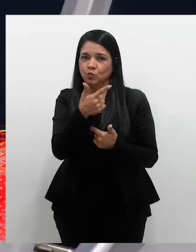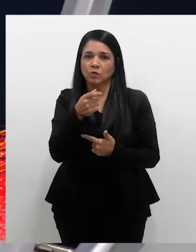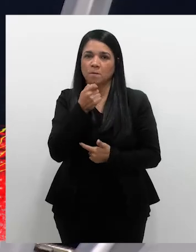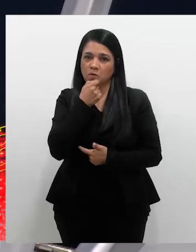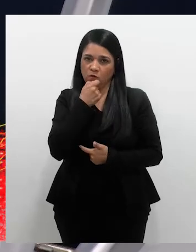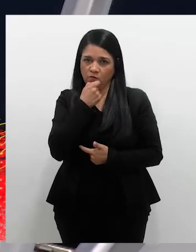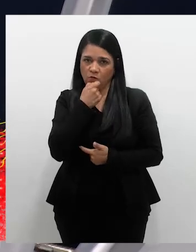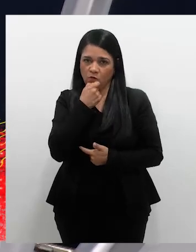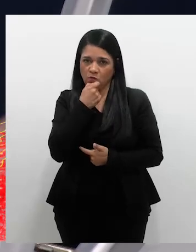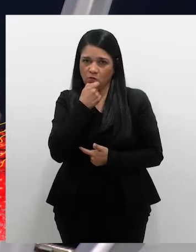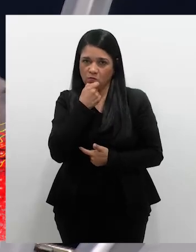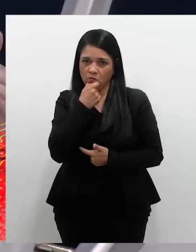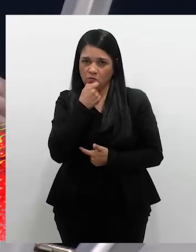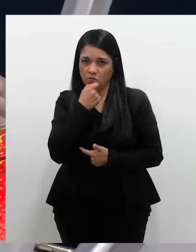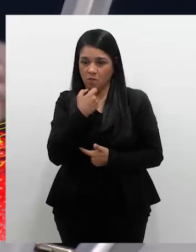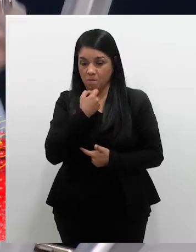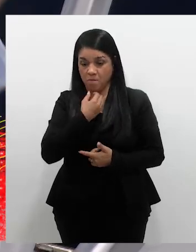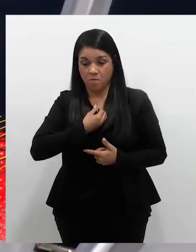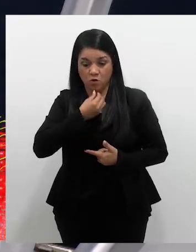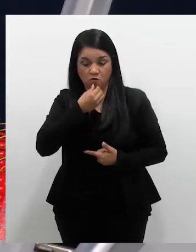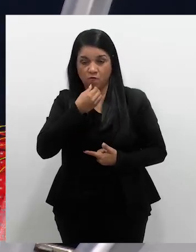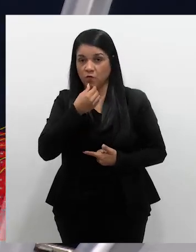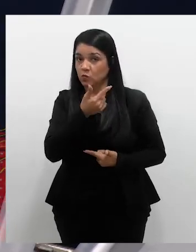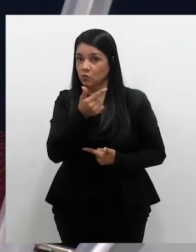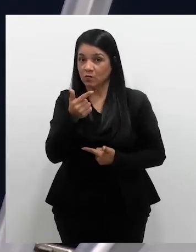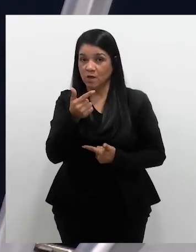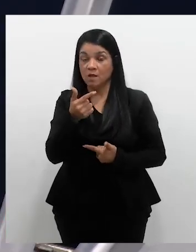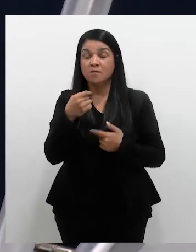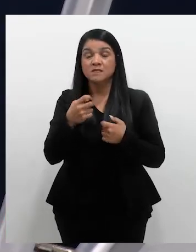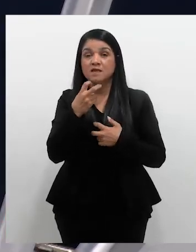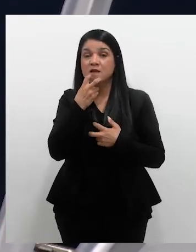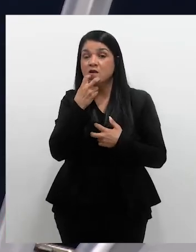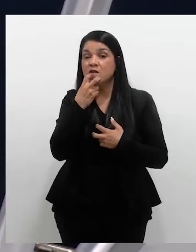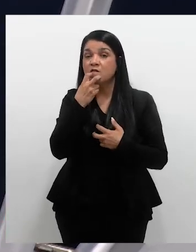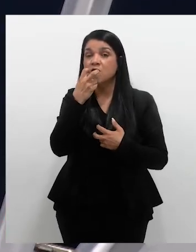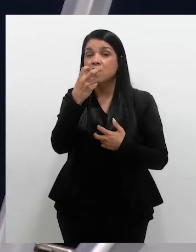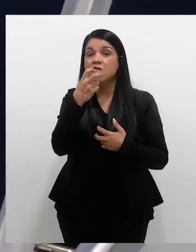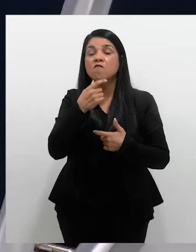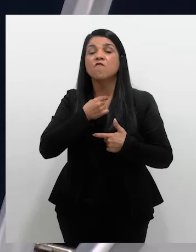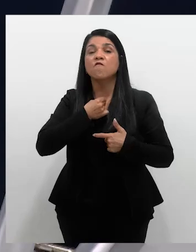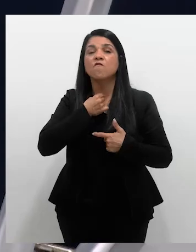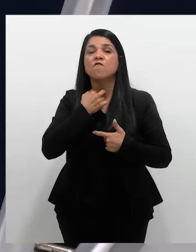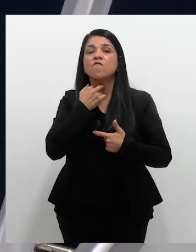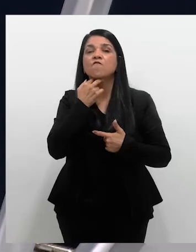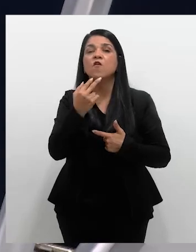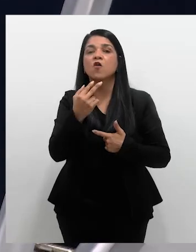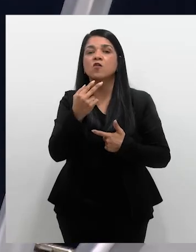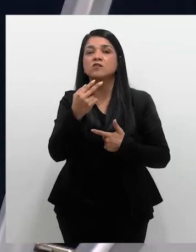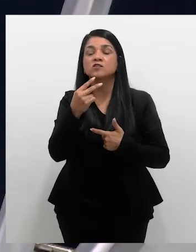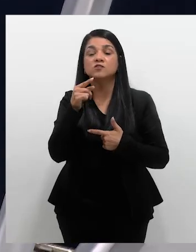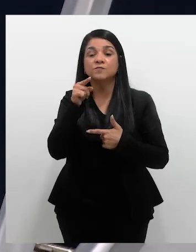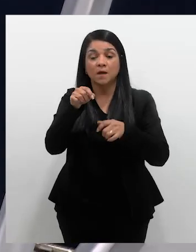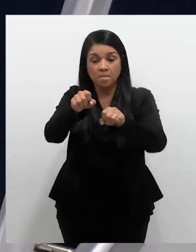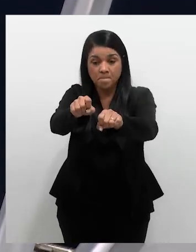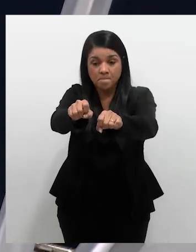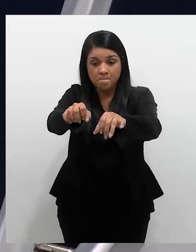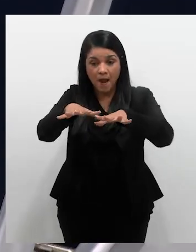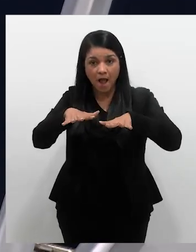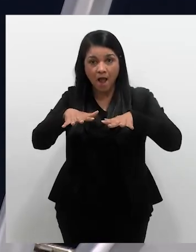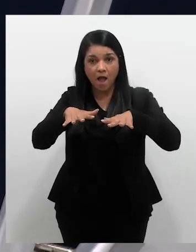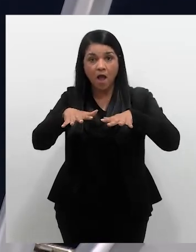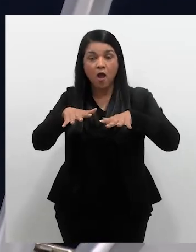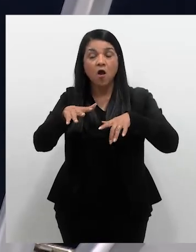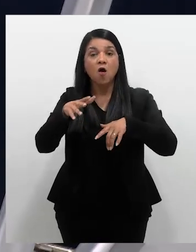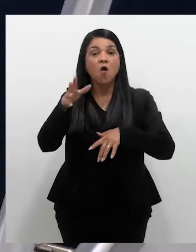tem um microfone. Esquece o microfone. Então você precisa ter a projeção para projetar para a última fila, para